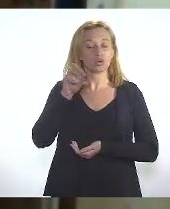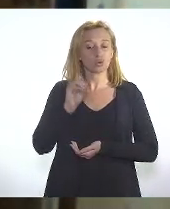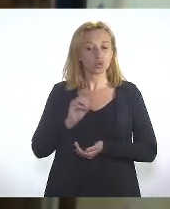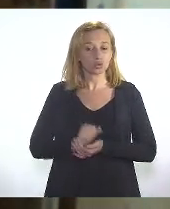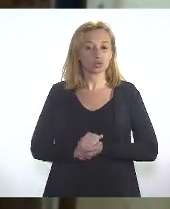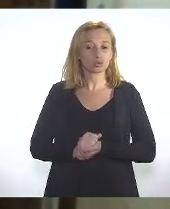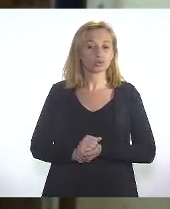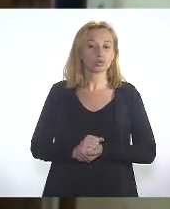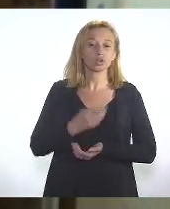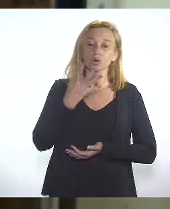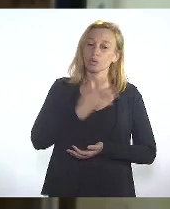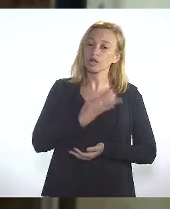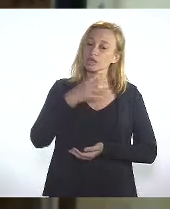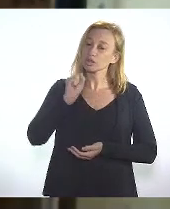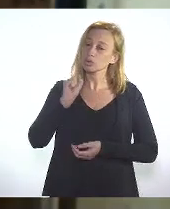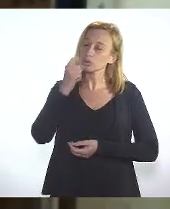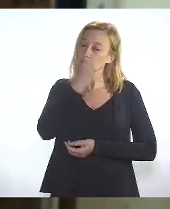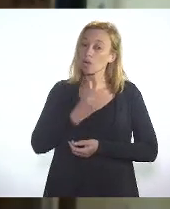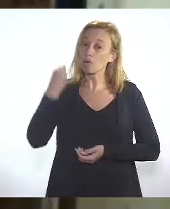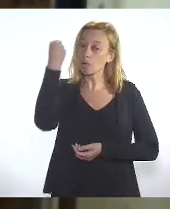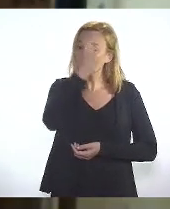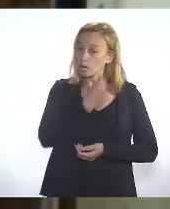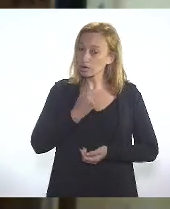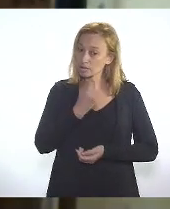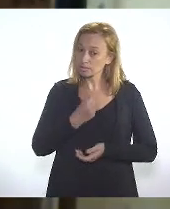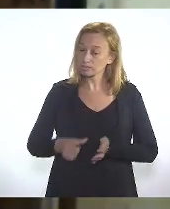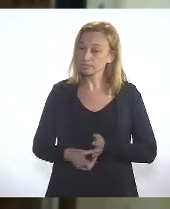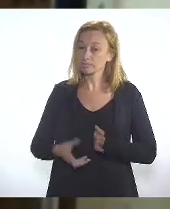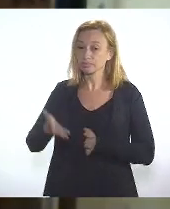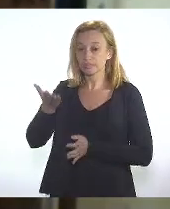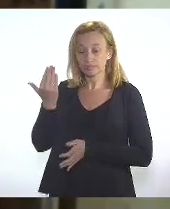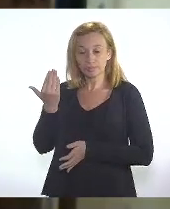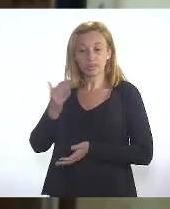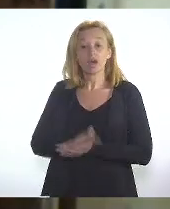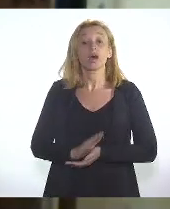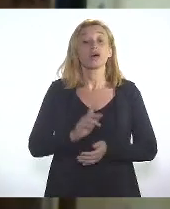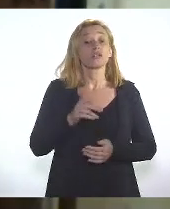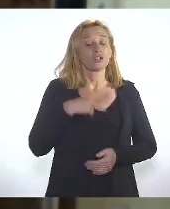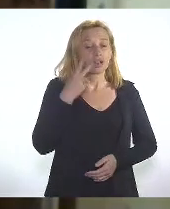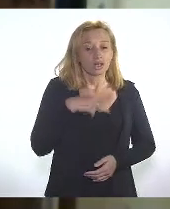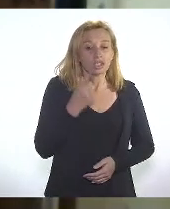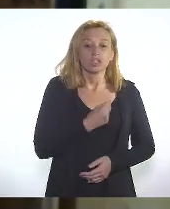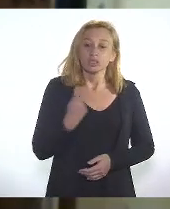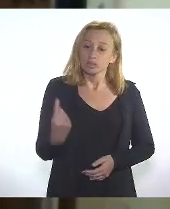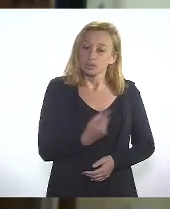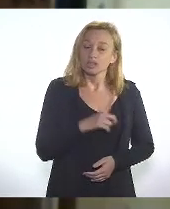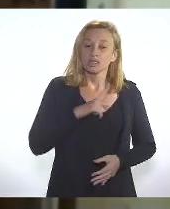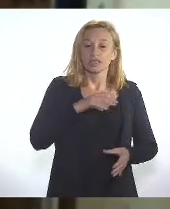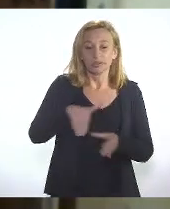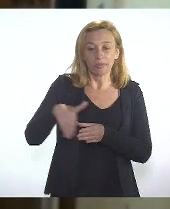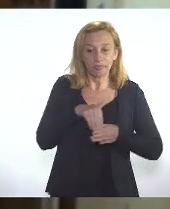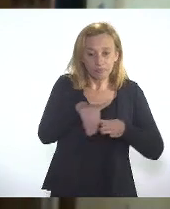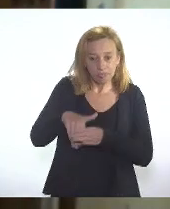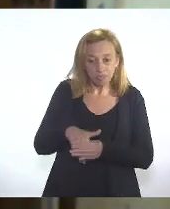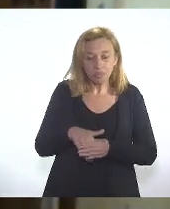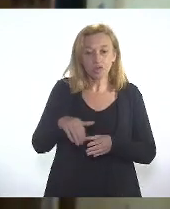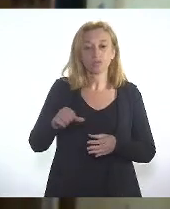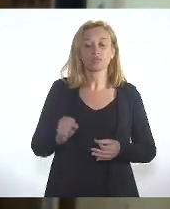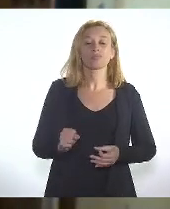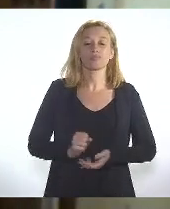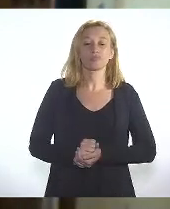há 48 horas atrás, dizendo que nós vamos ter eleições no Ministério